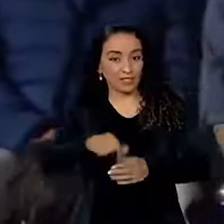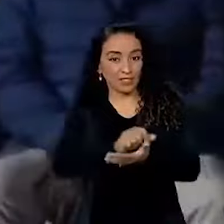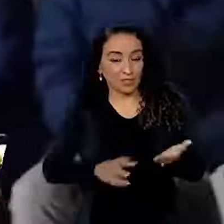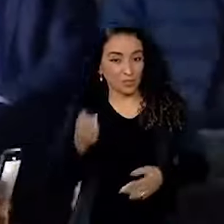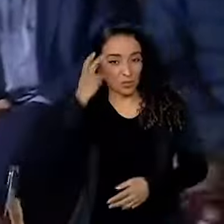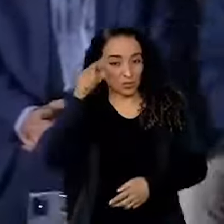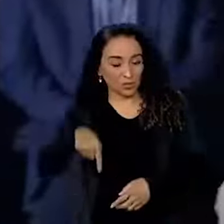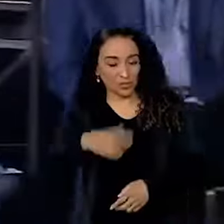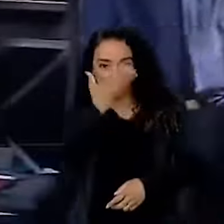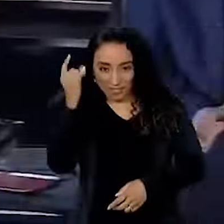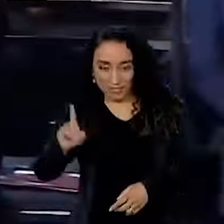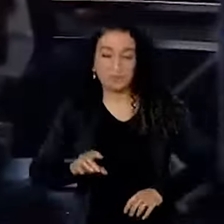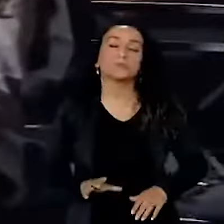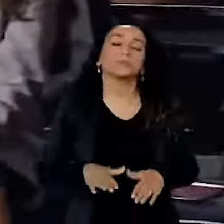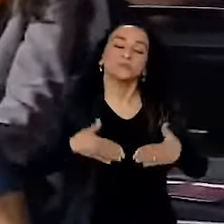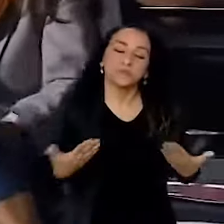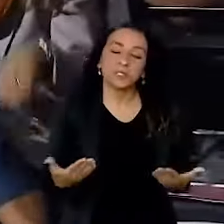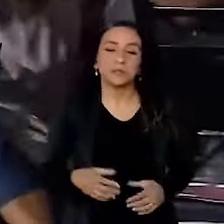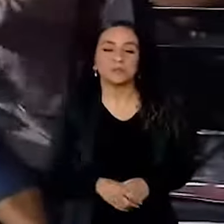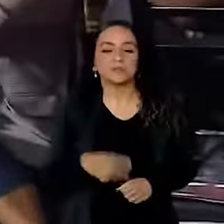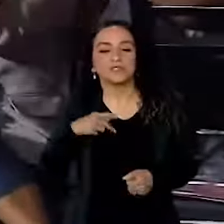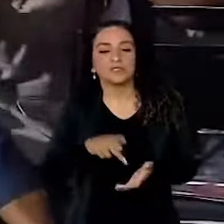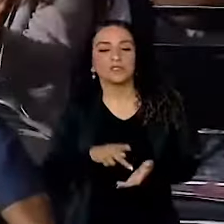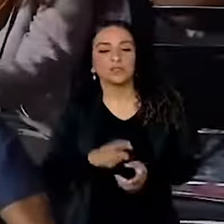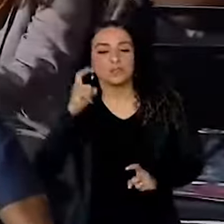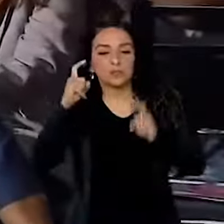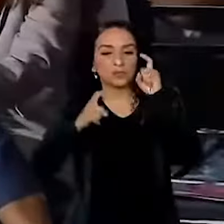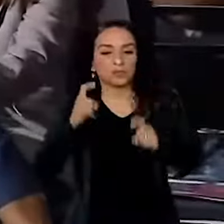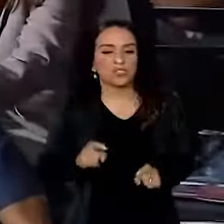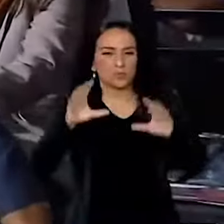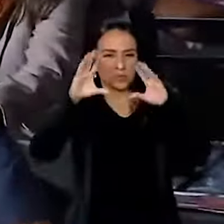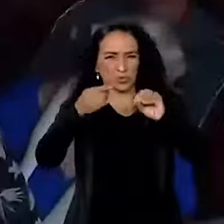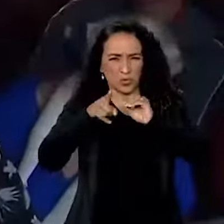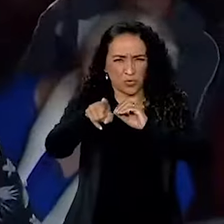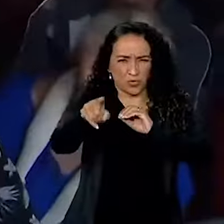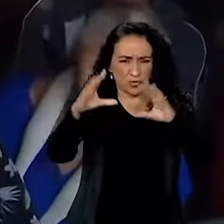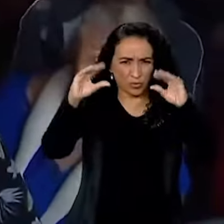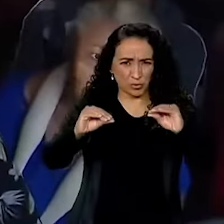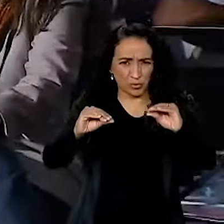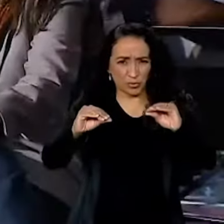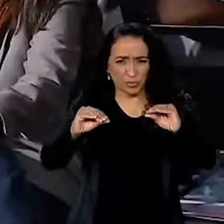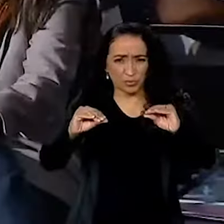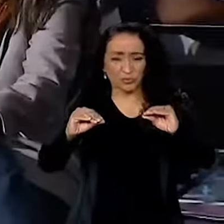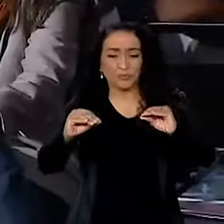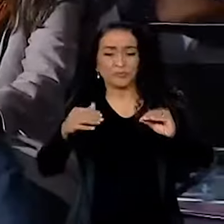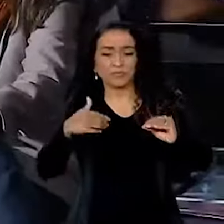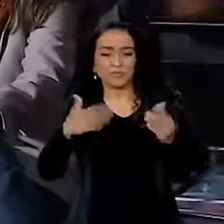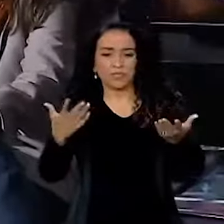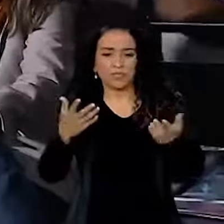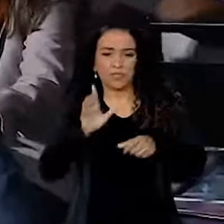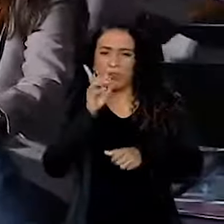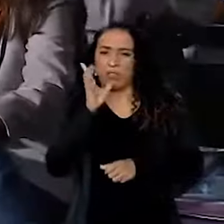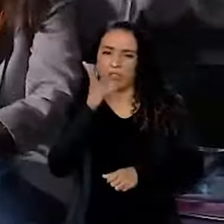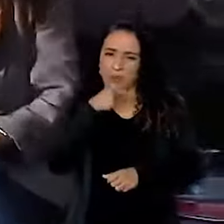isso, companheiros e companheiras, eu realmente estou preocupado com a escuridão lá no fundo e eu não vou tomar muito